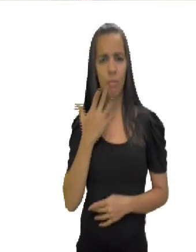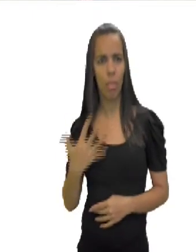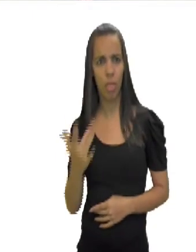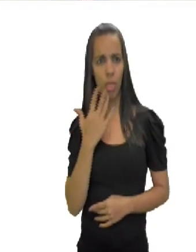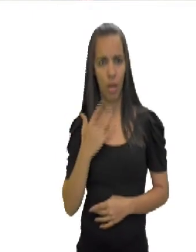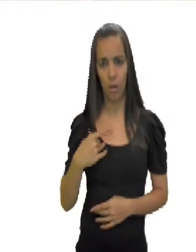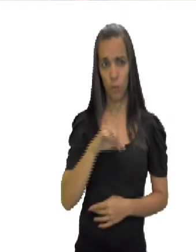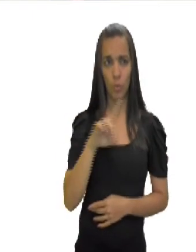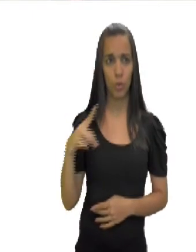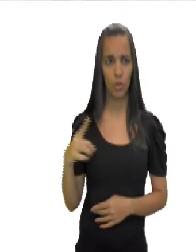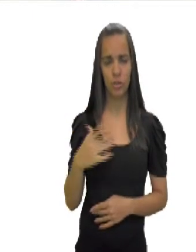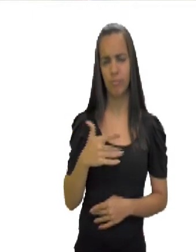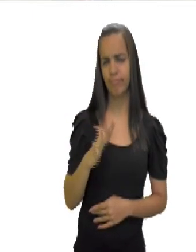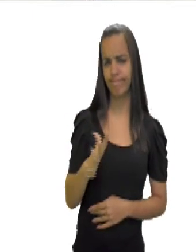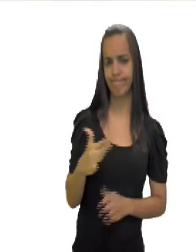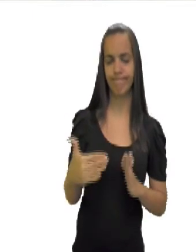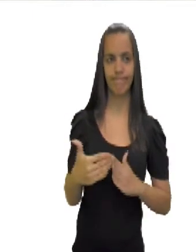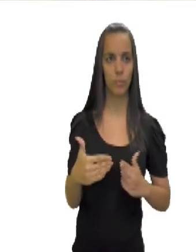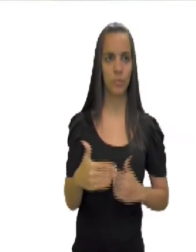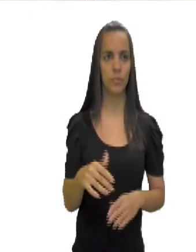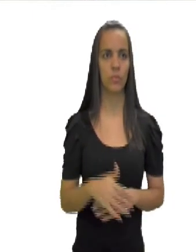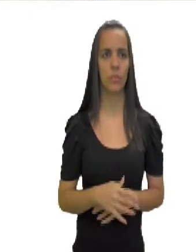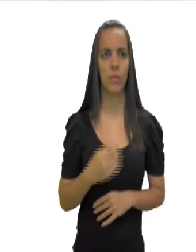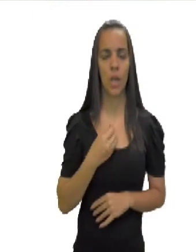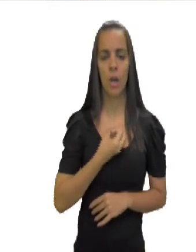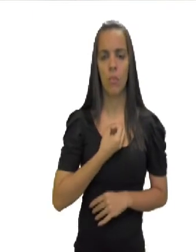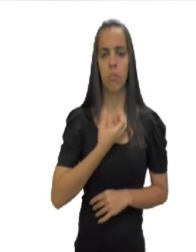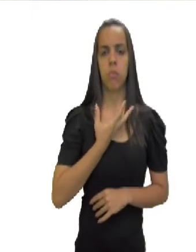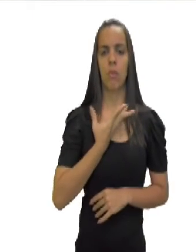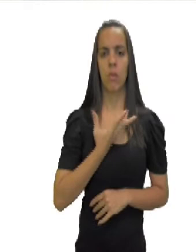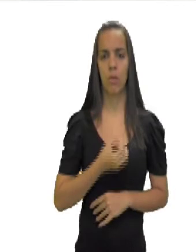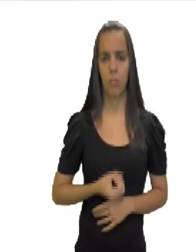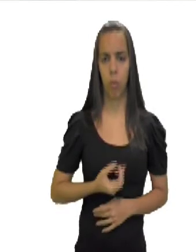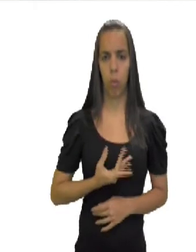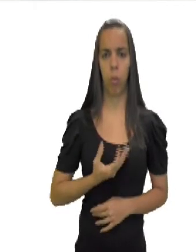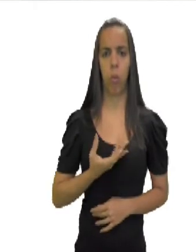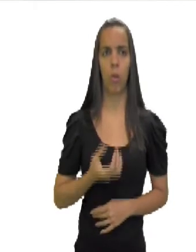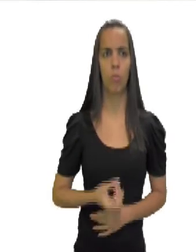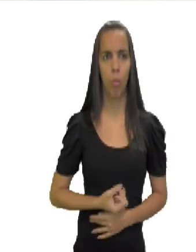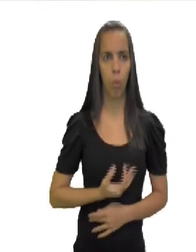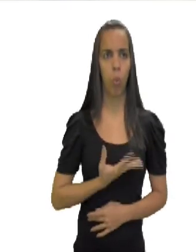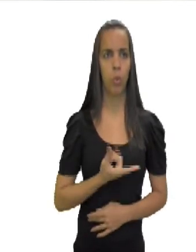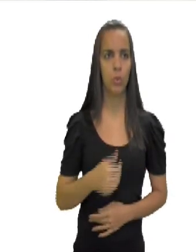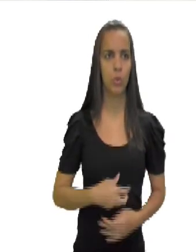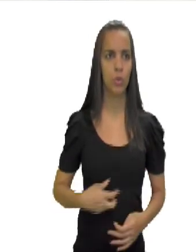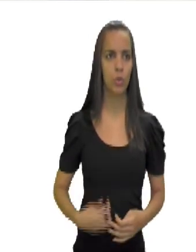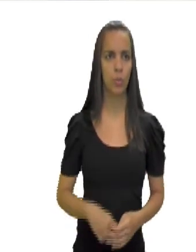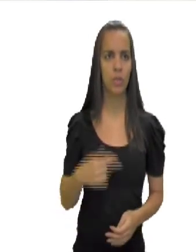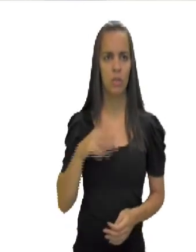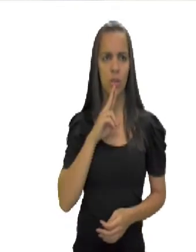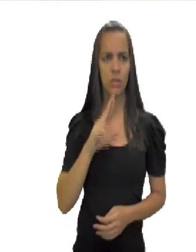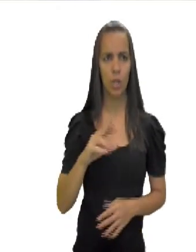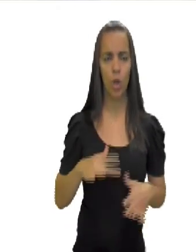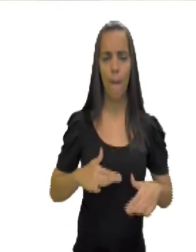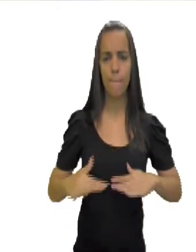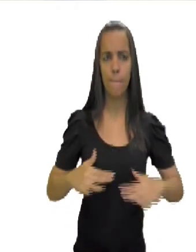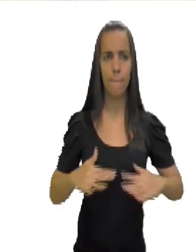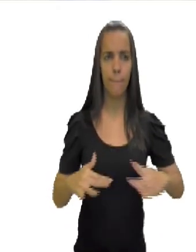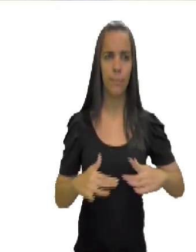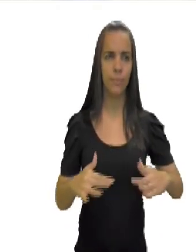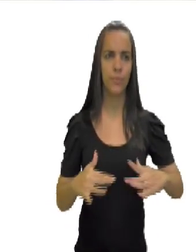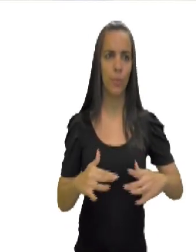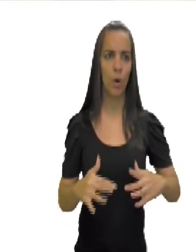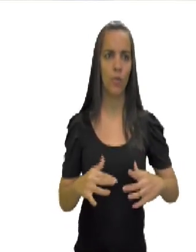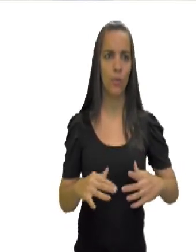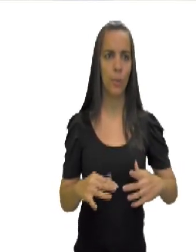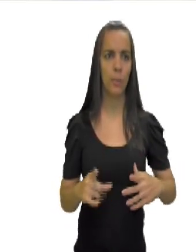né? Os roncos no estômago são resultados de movimentos peristálticos